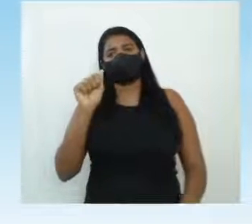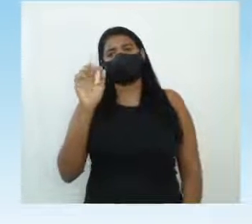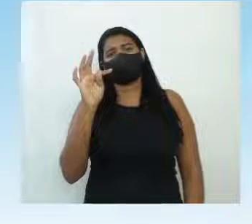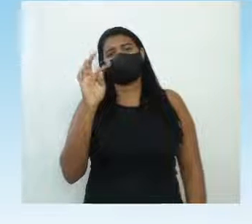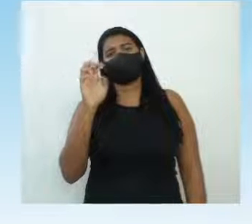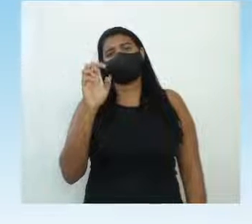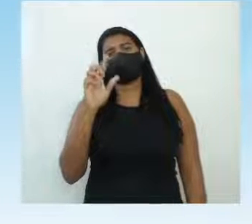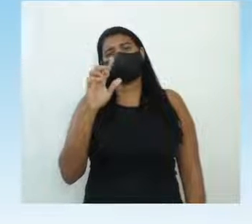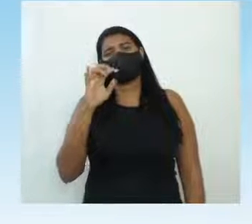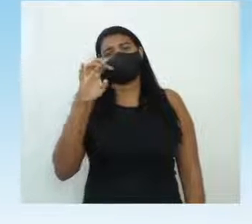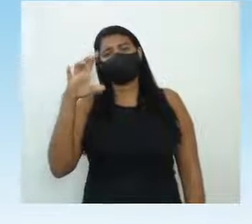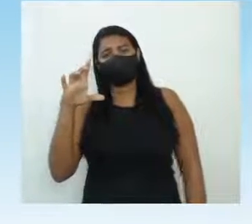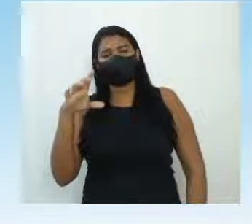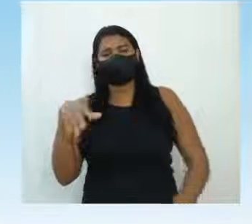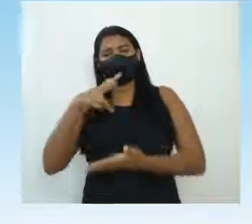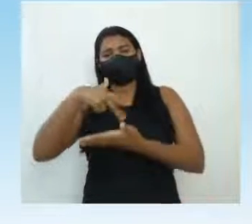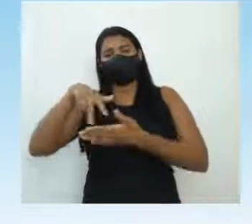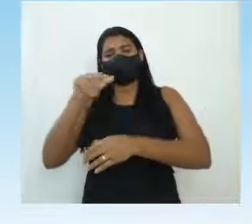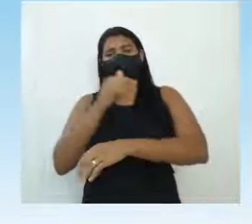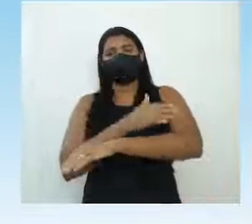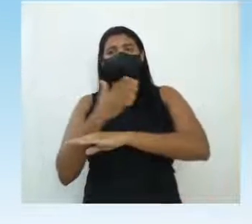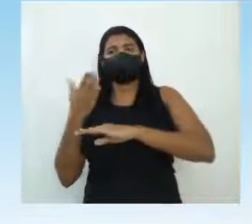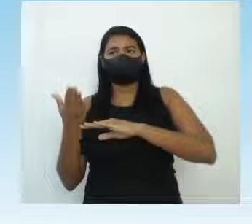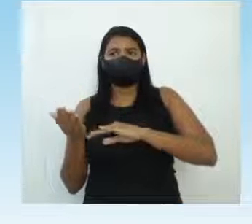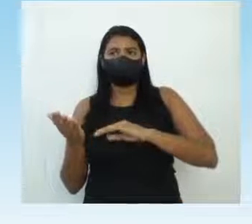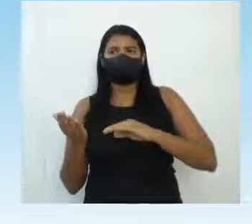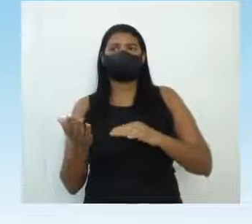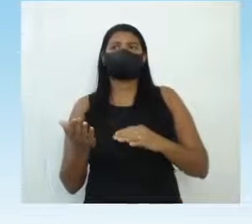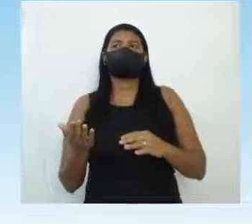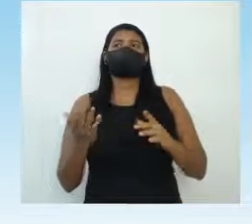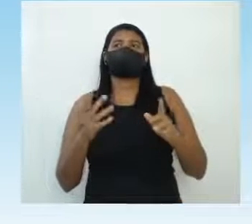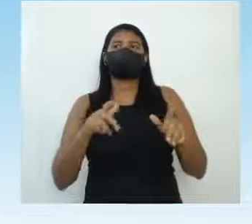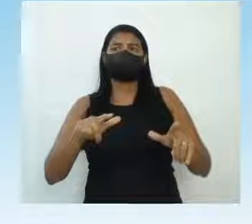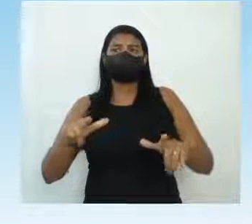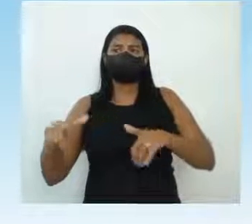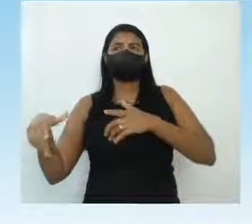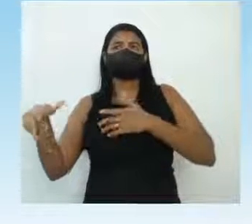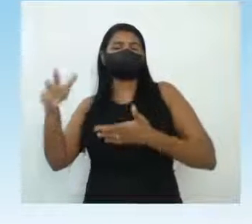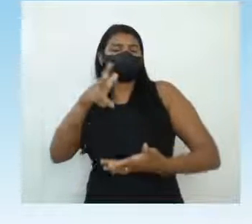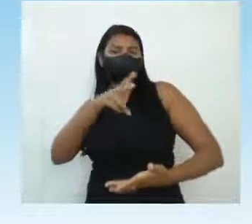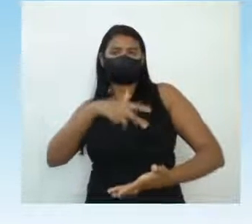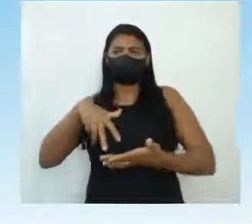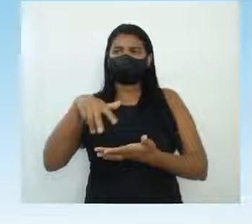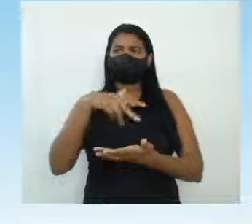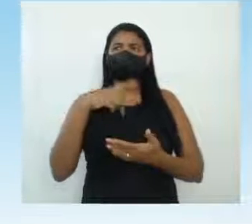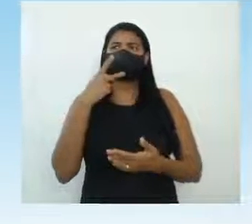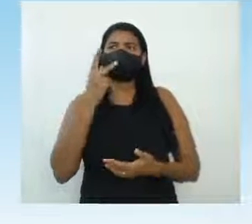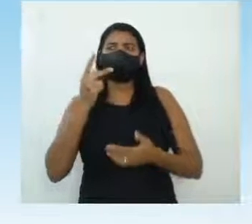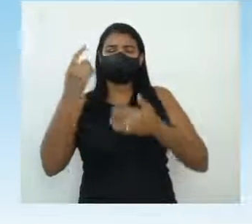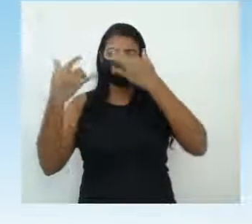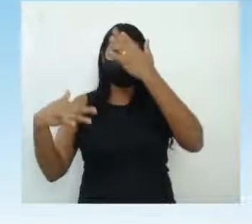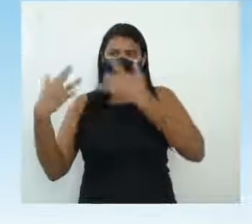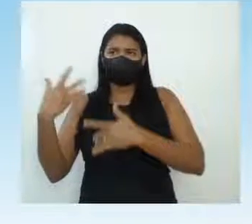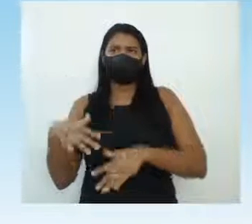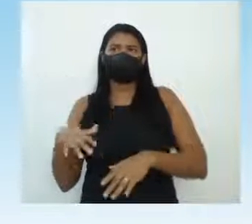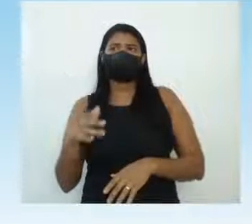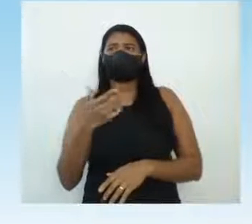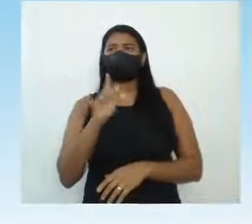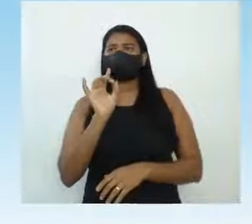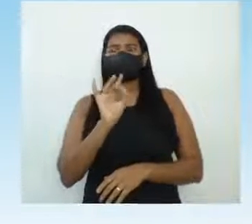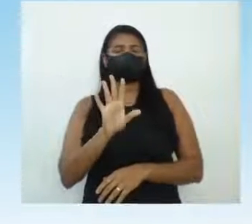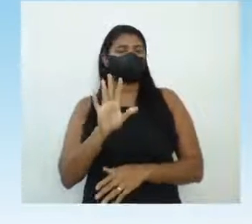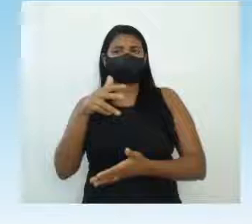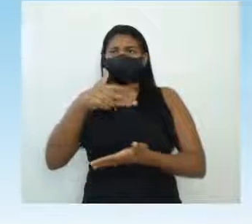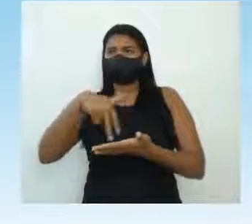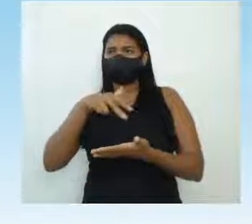né, contemporânea, que é um local que se dança, né? Então diz o seguinte: não basta só a dança,